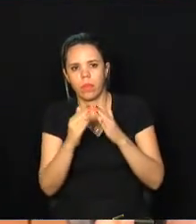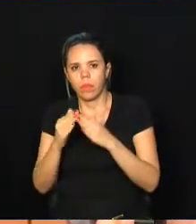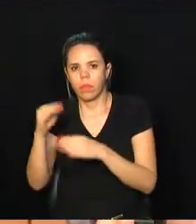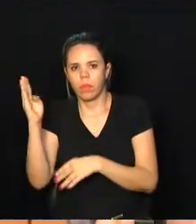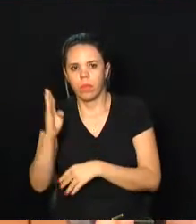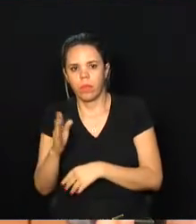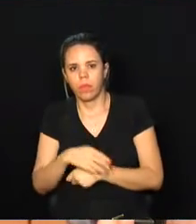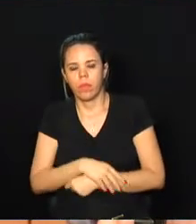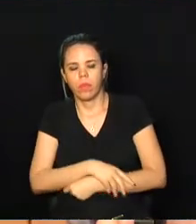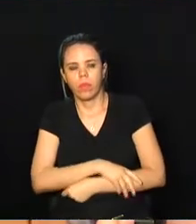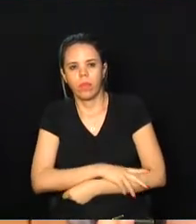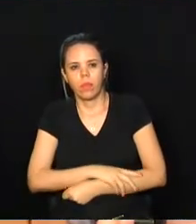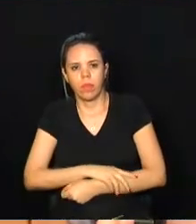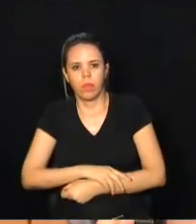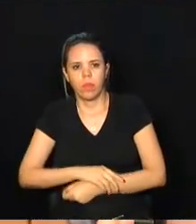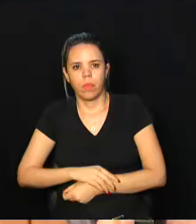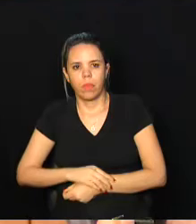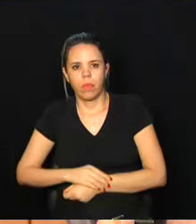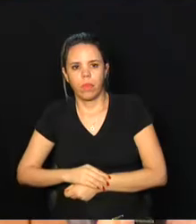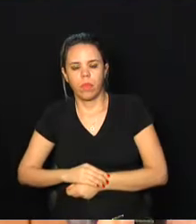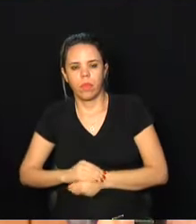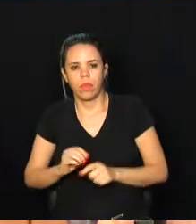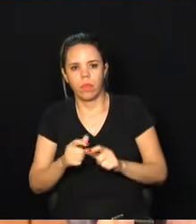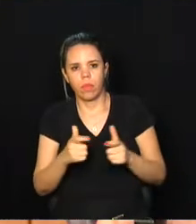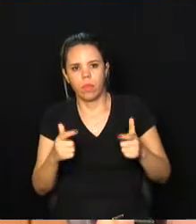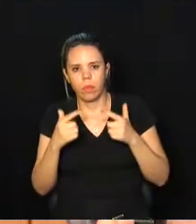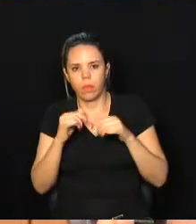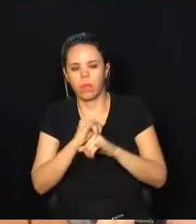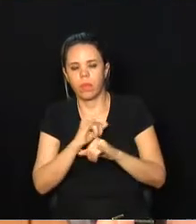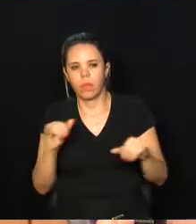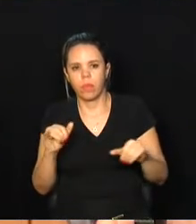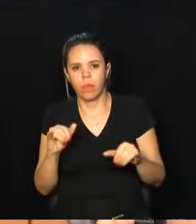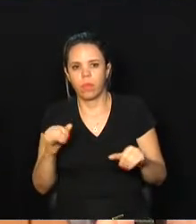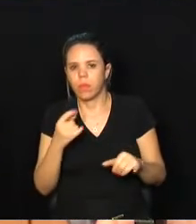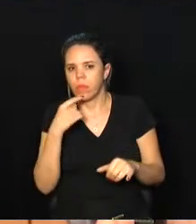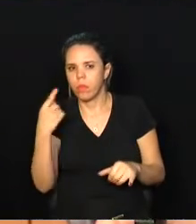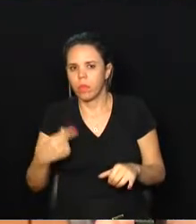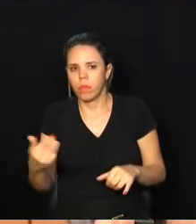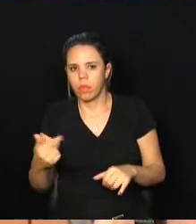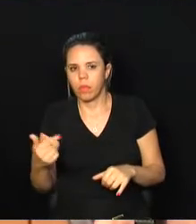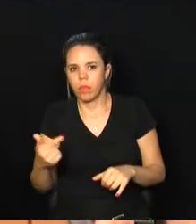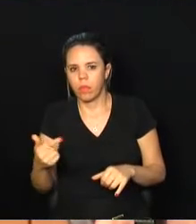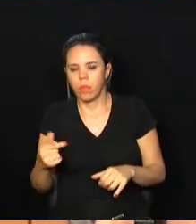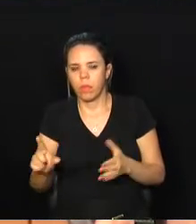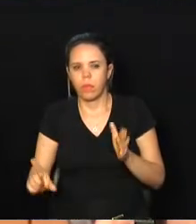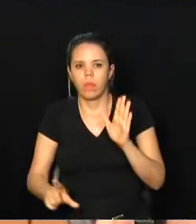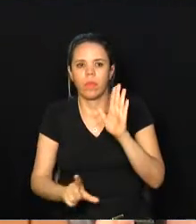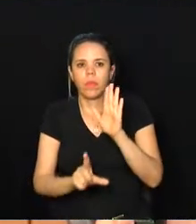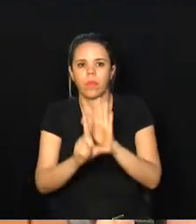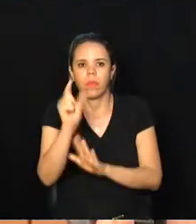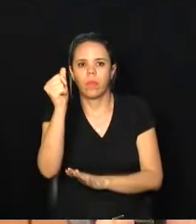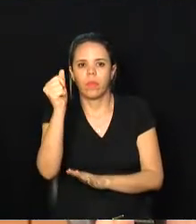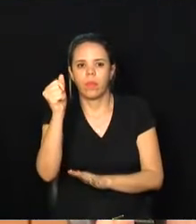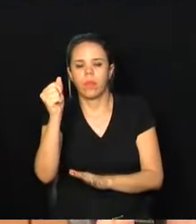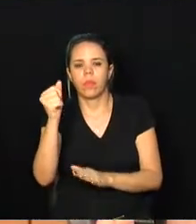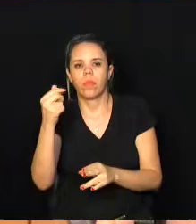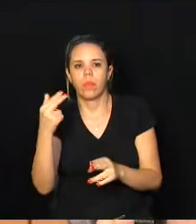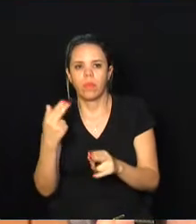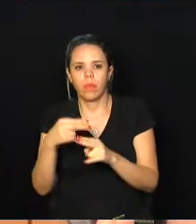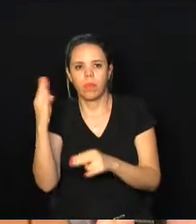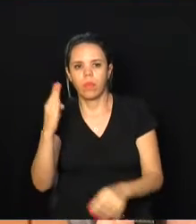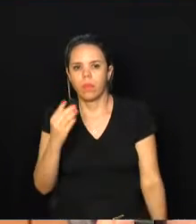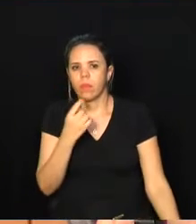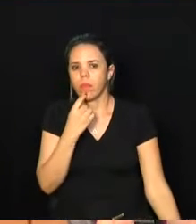Brasil. E a grande notícia é que Campinas é o segundo faturamento em financiamento do